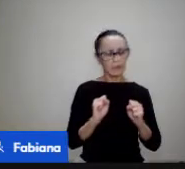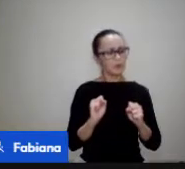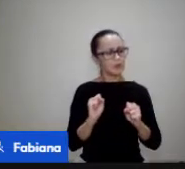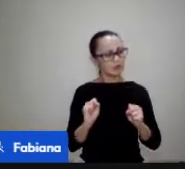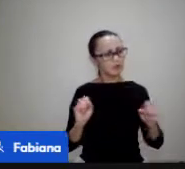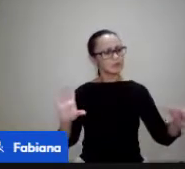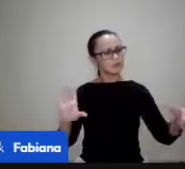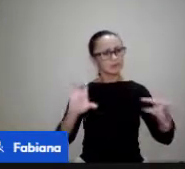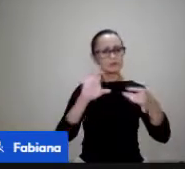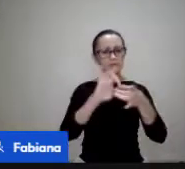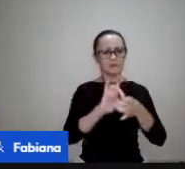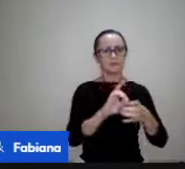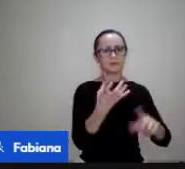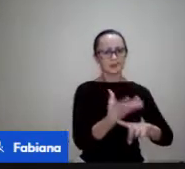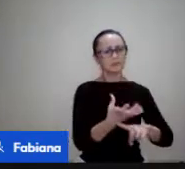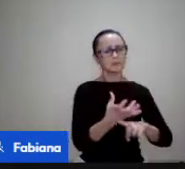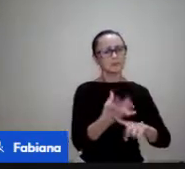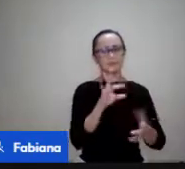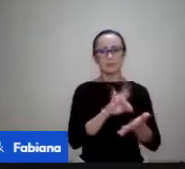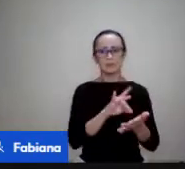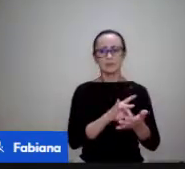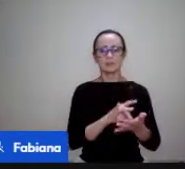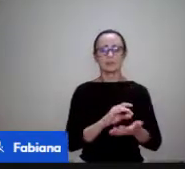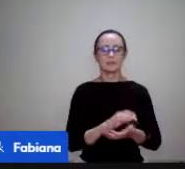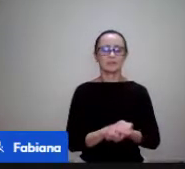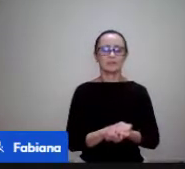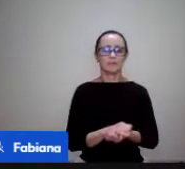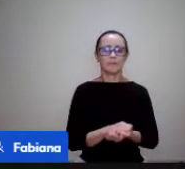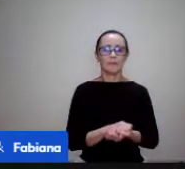prática pedagógica. Pode passar, por favor.